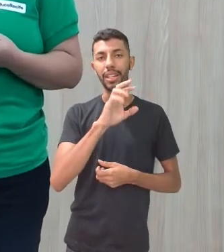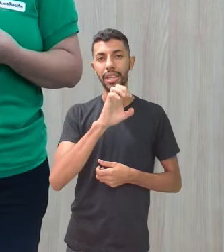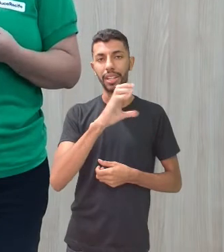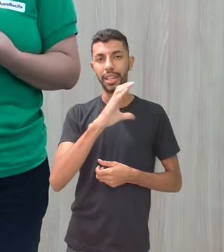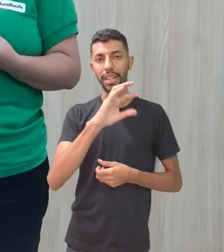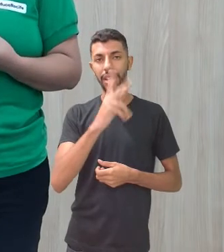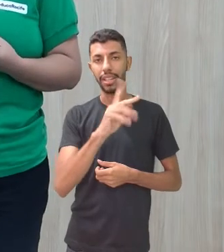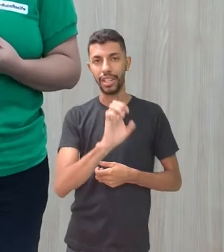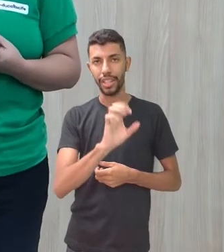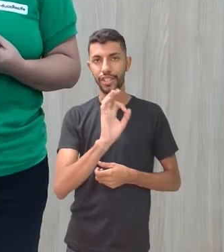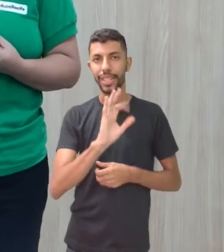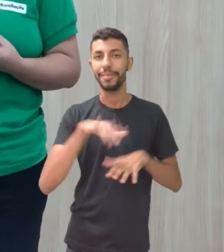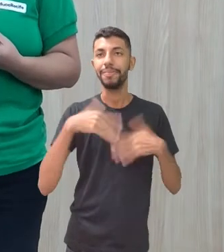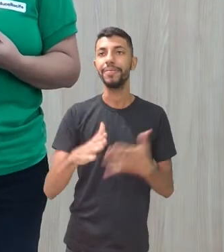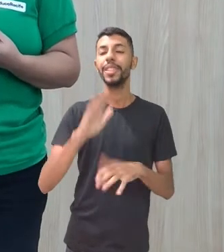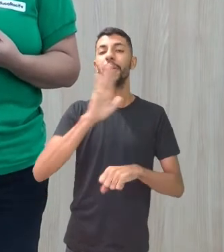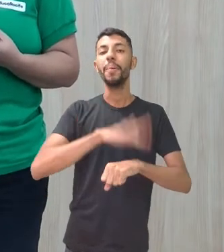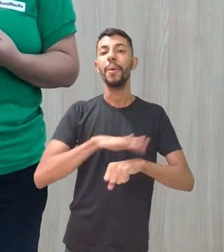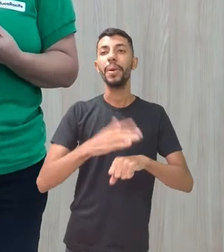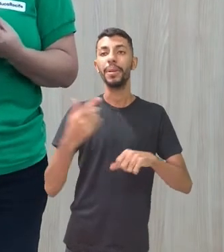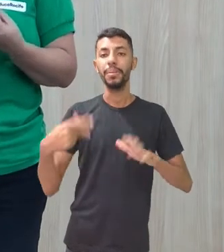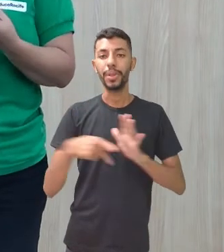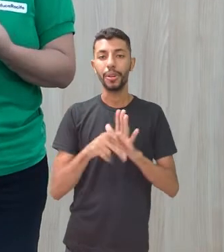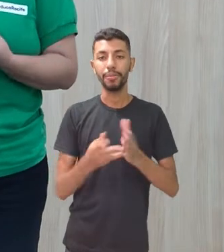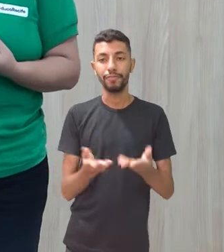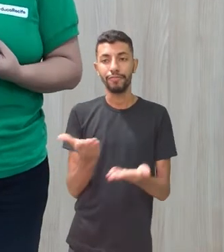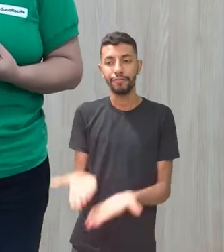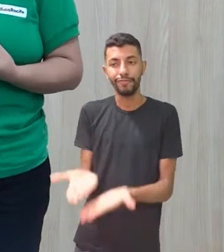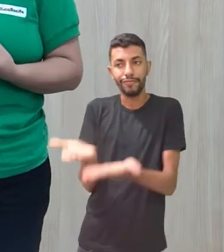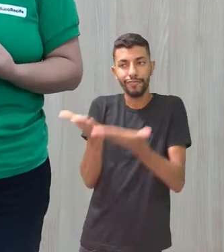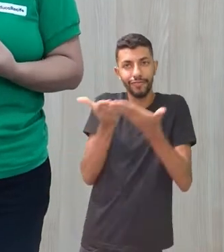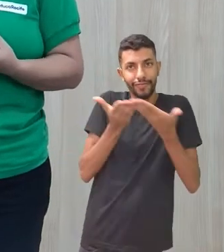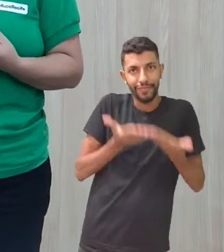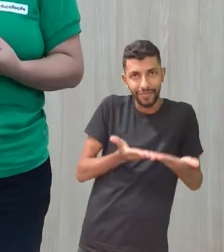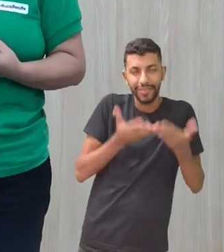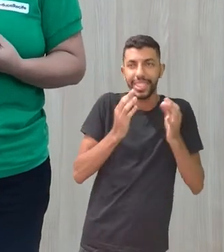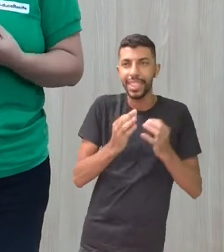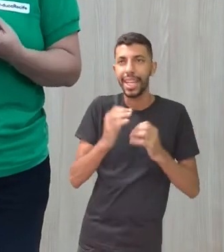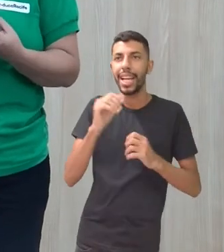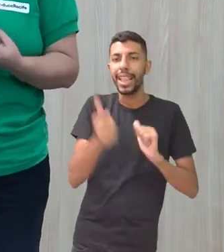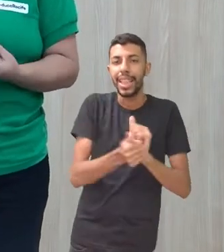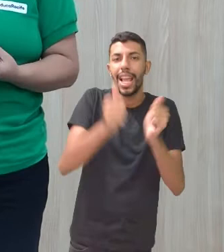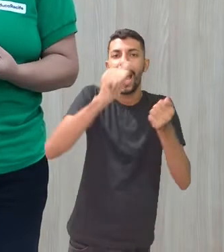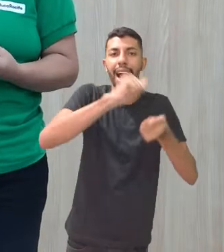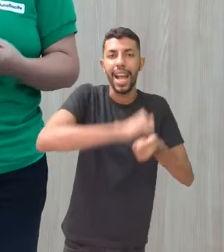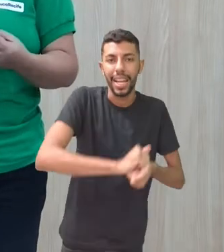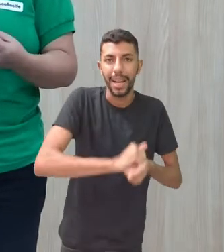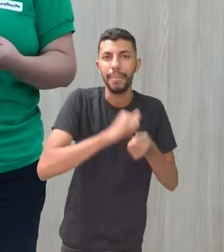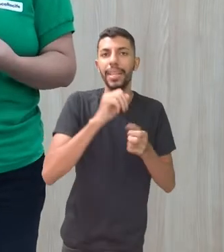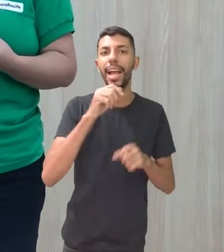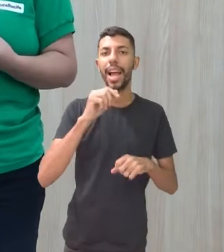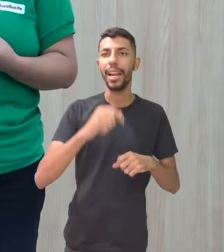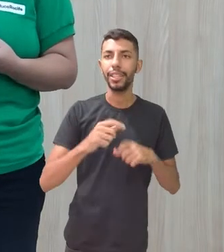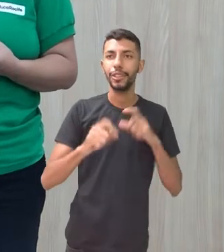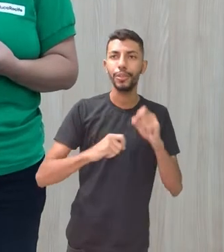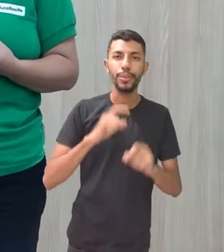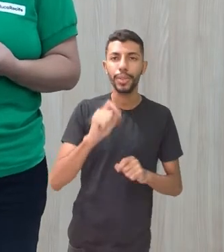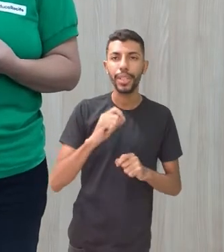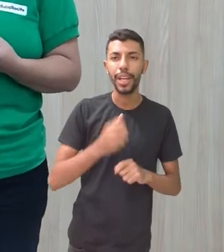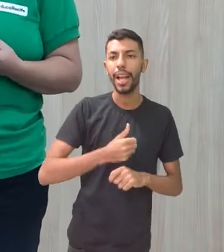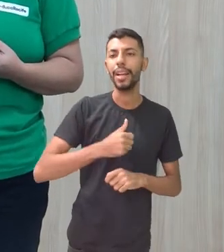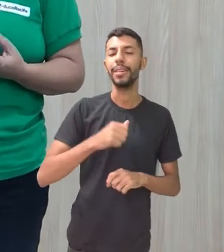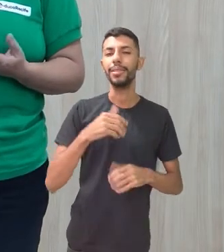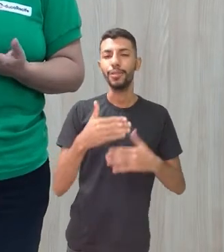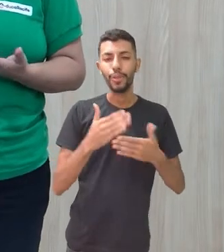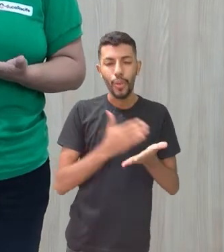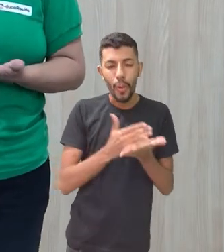momento de chegada, de ser recebida, de adaptação nos primeiros dias em